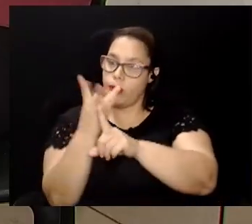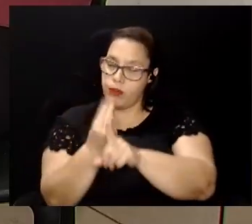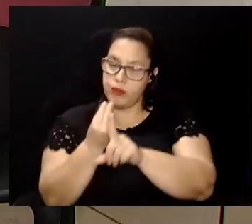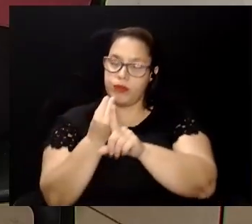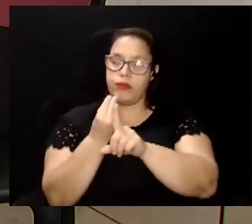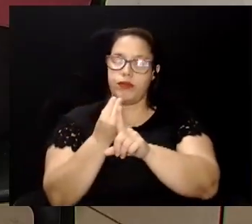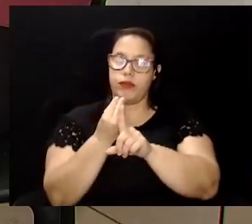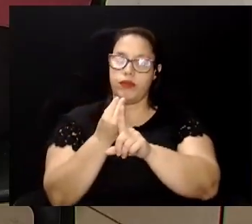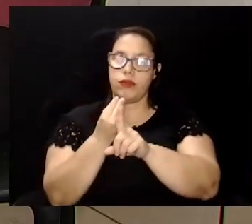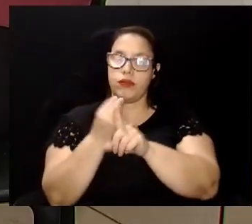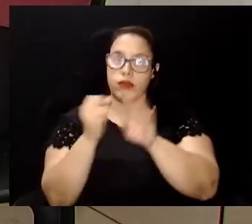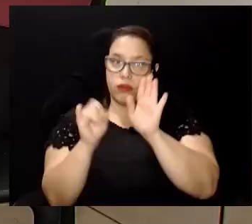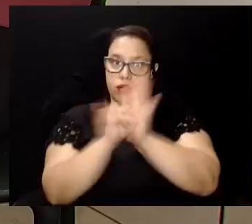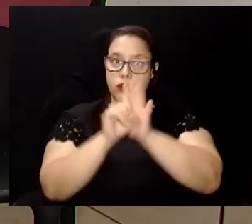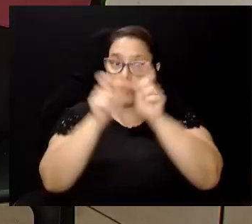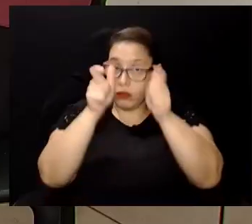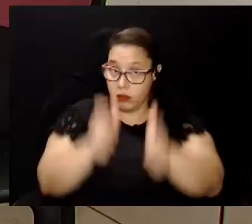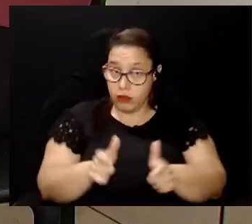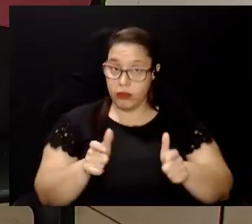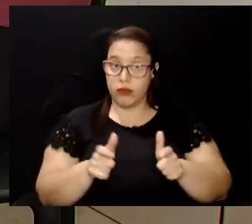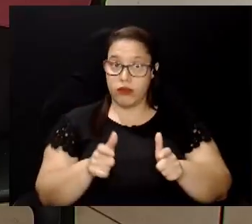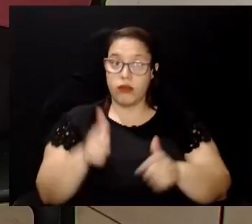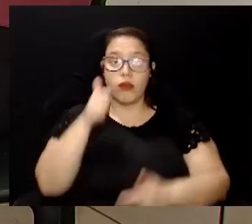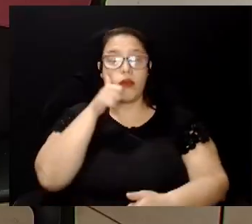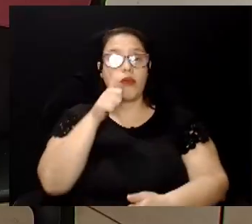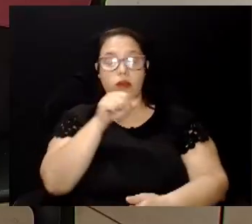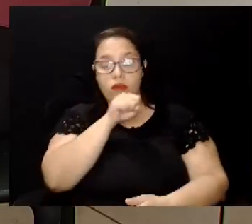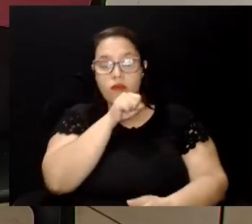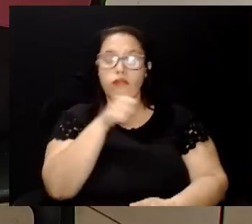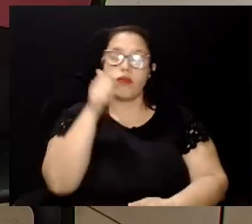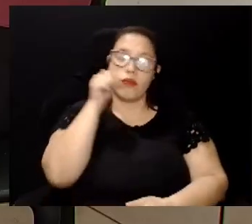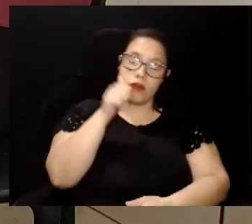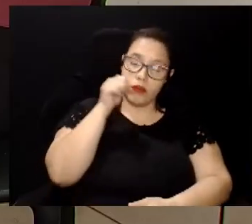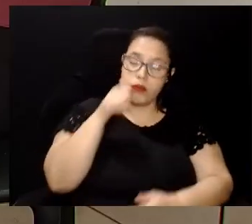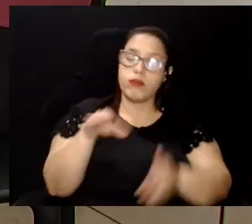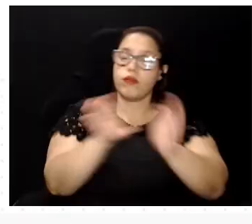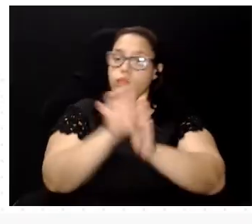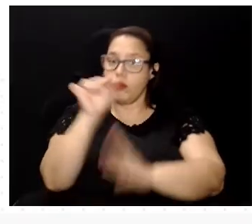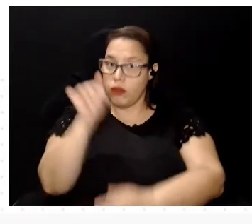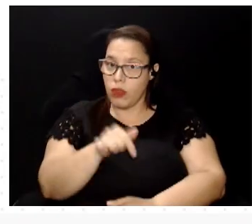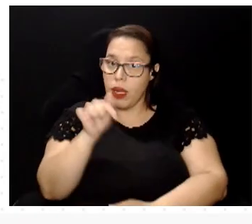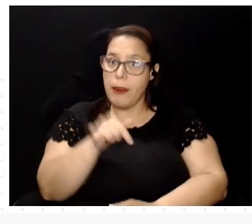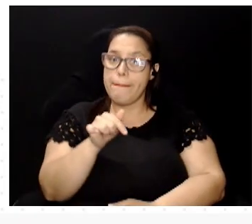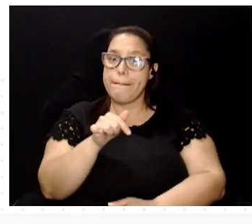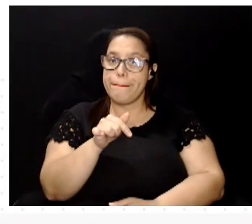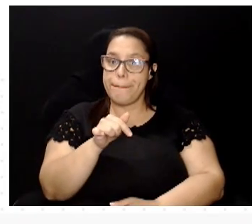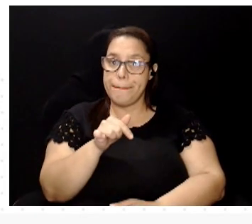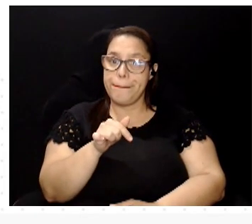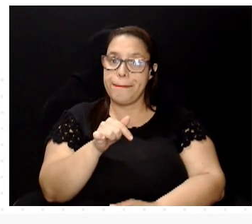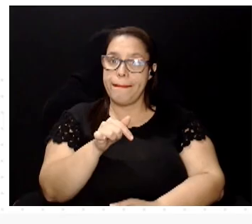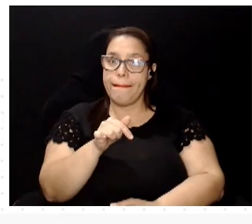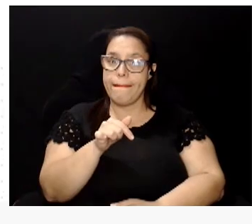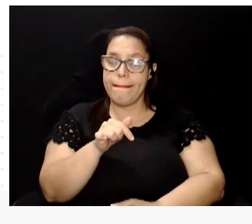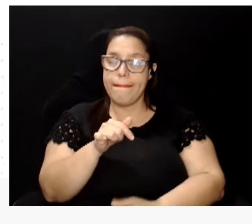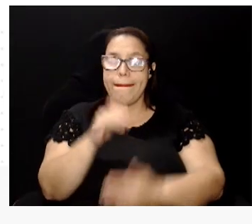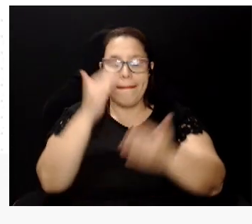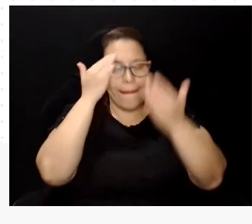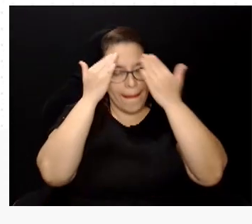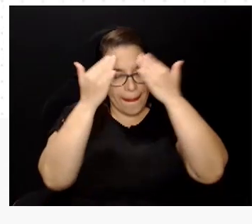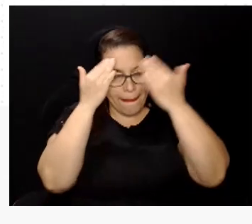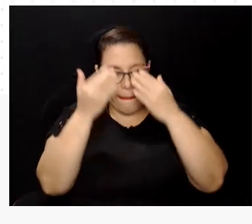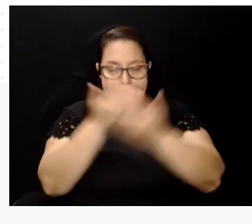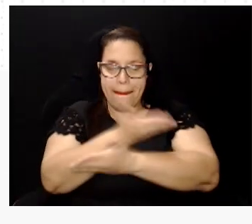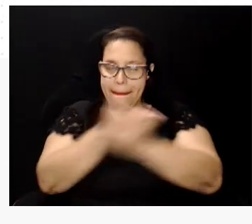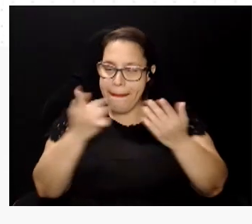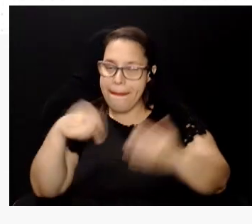do território para essas mães e mulheres que vêm aqui, e é uma terapia para elas. Além delas aprenderem